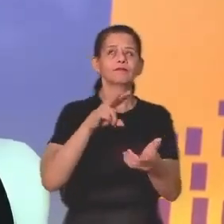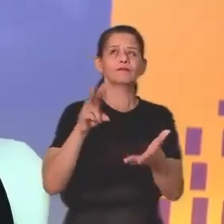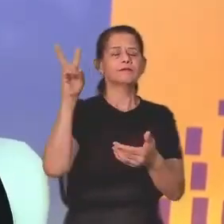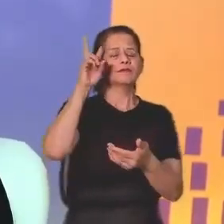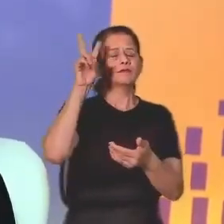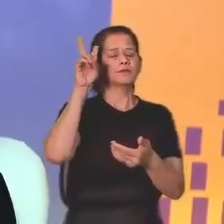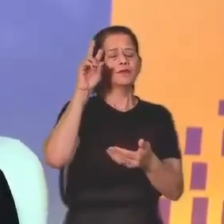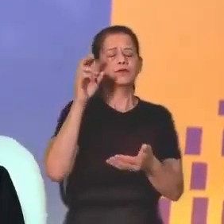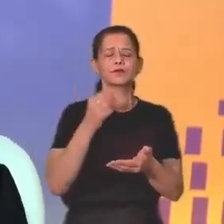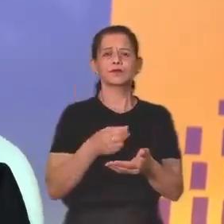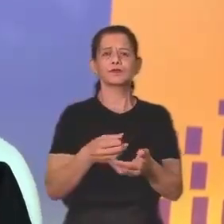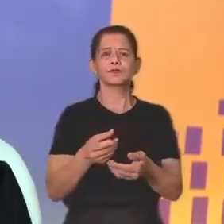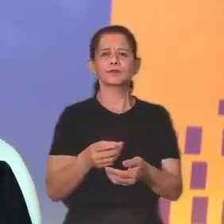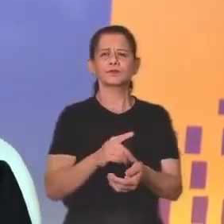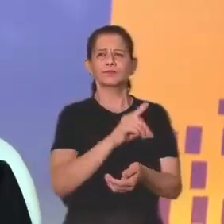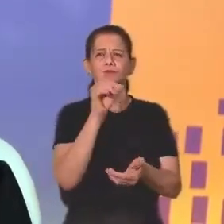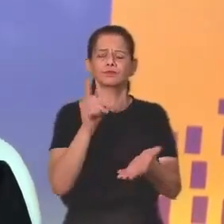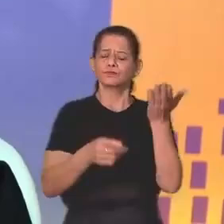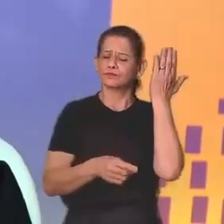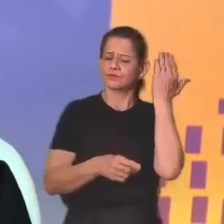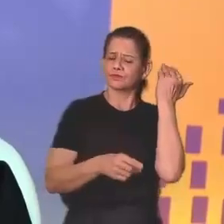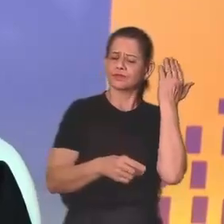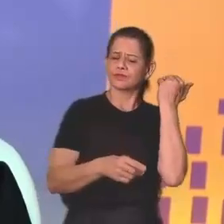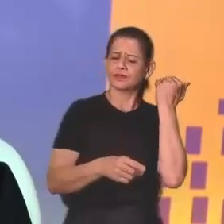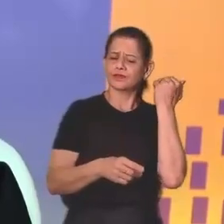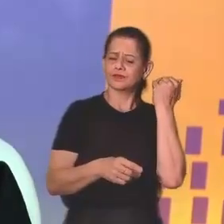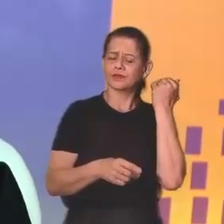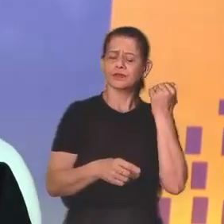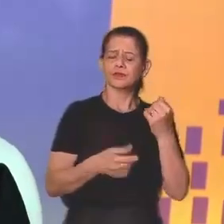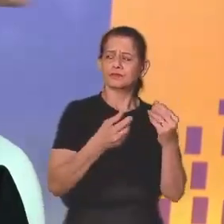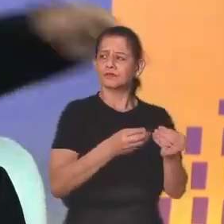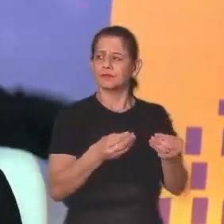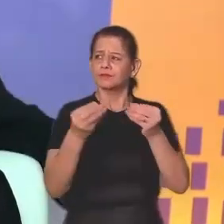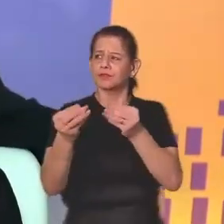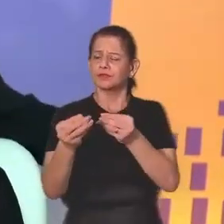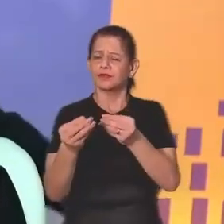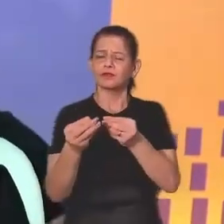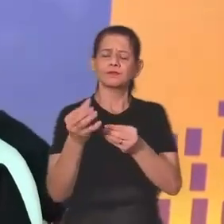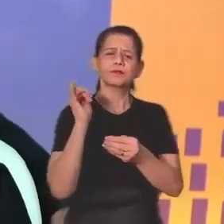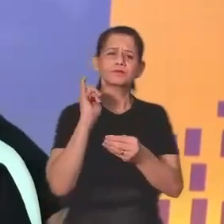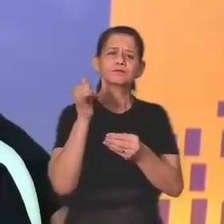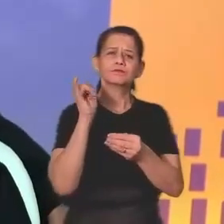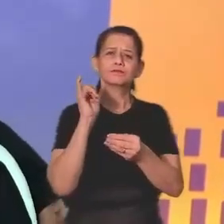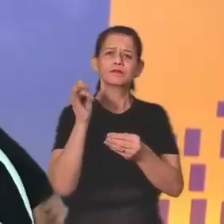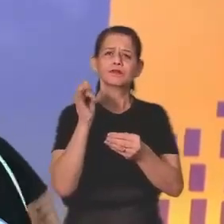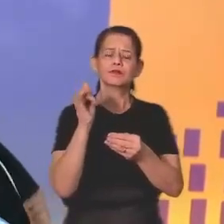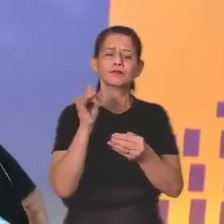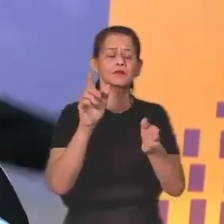dia, que eu mandei uma história para uma revista que